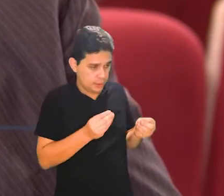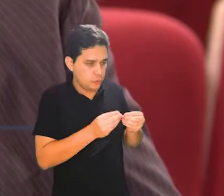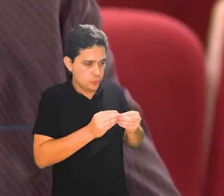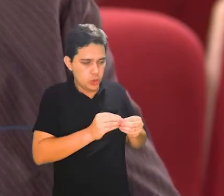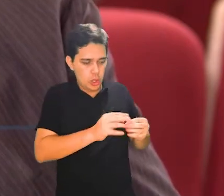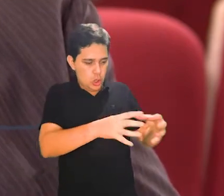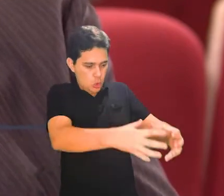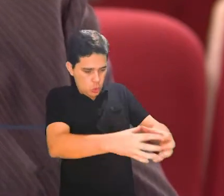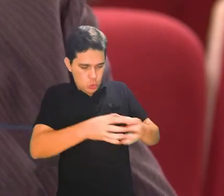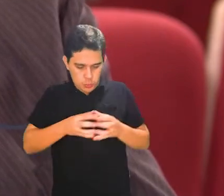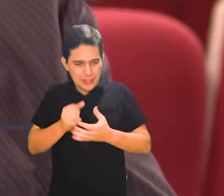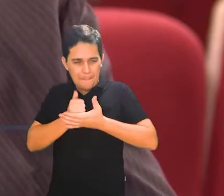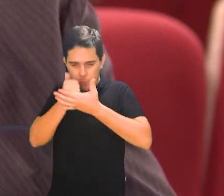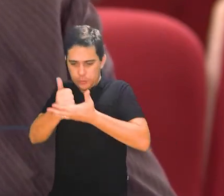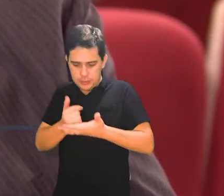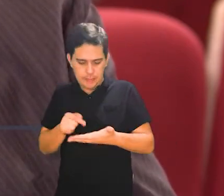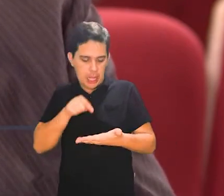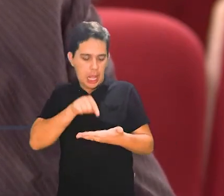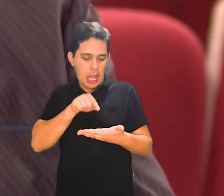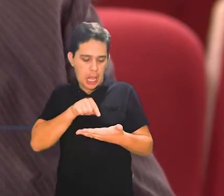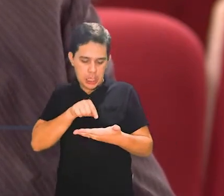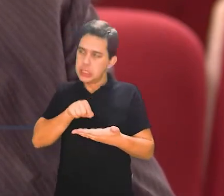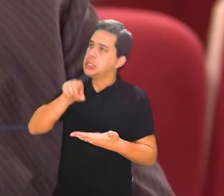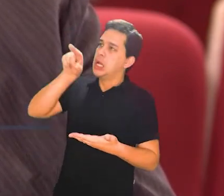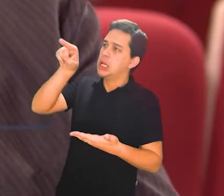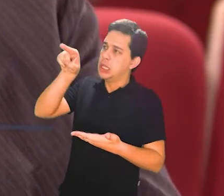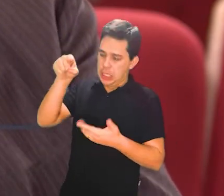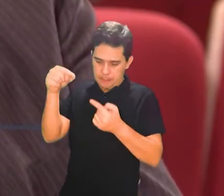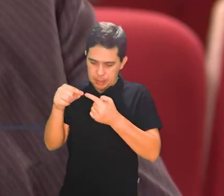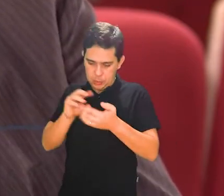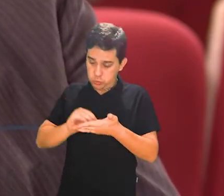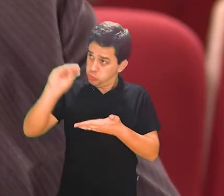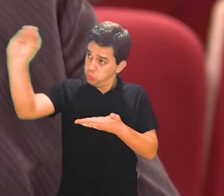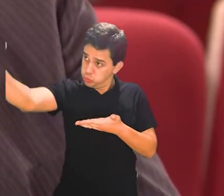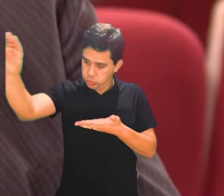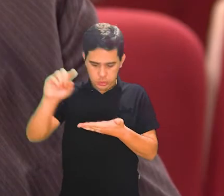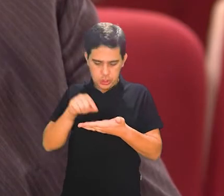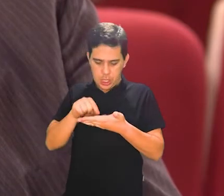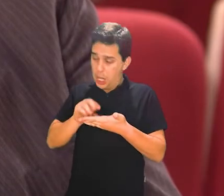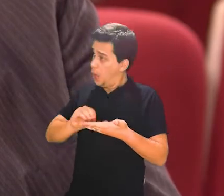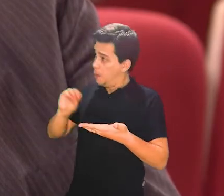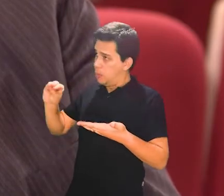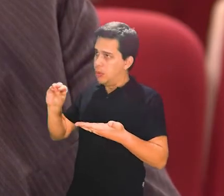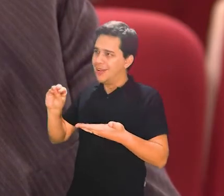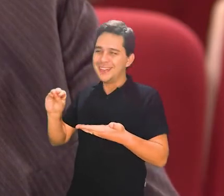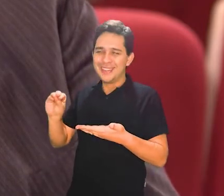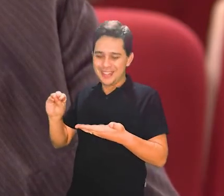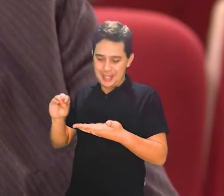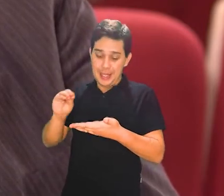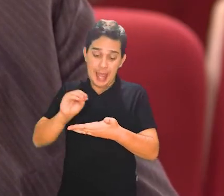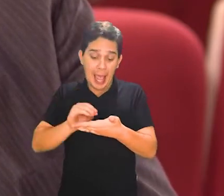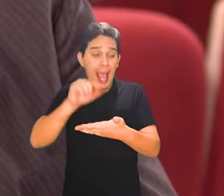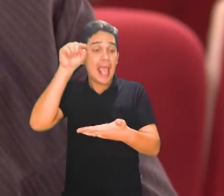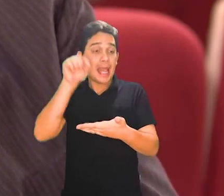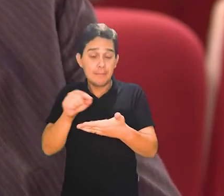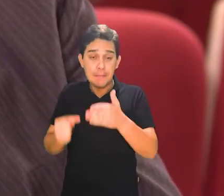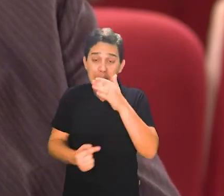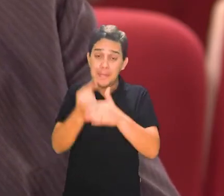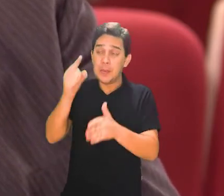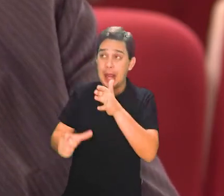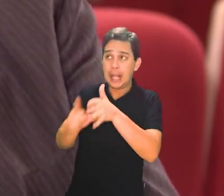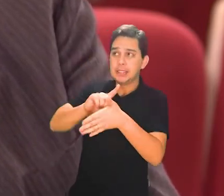entre as promotorias daquela área em que o fato está sendo tratado. Identificado qual é o promotor, ele faz o